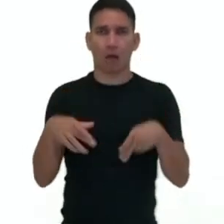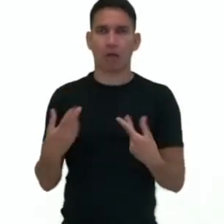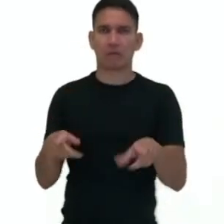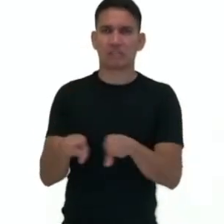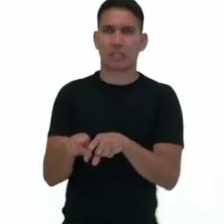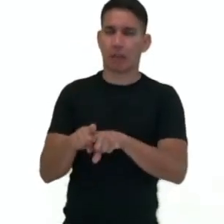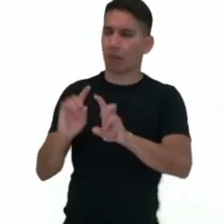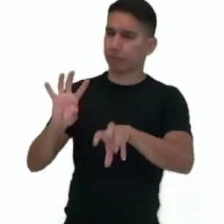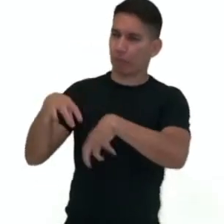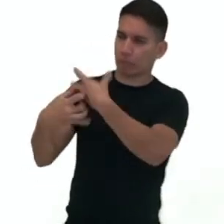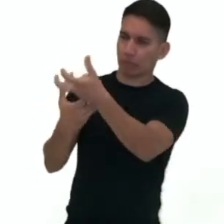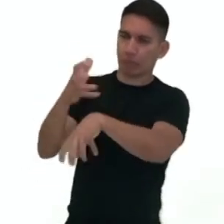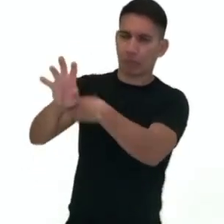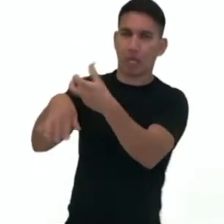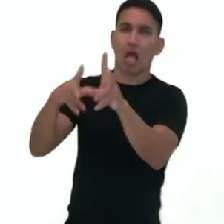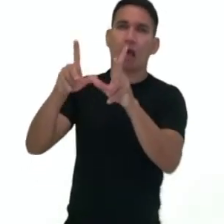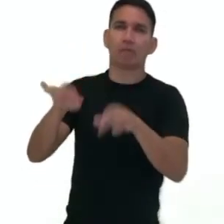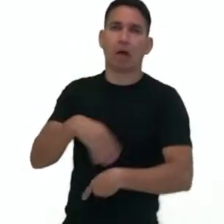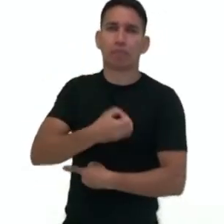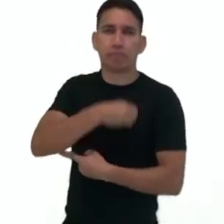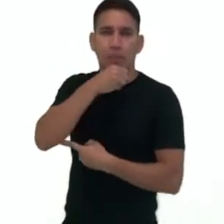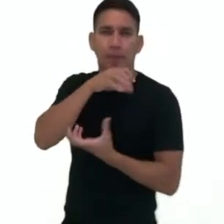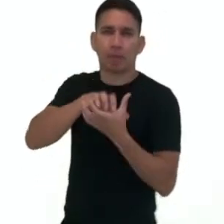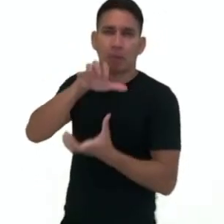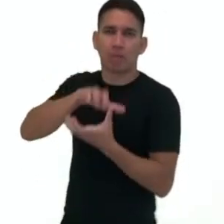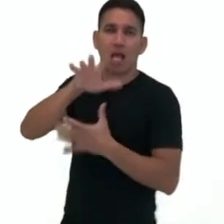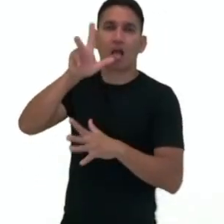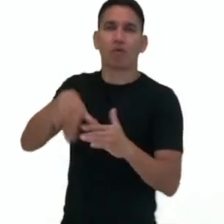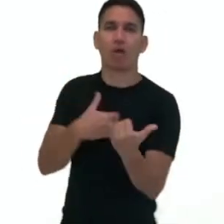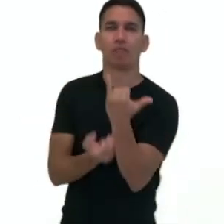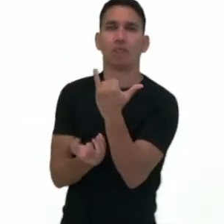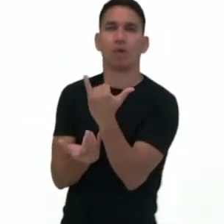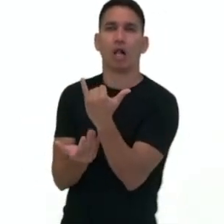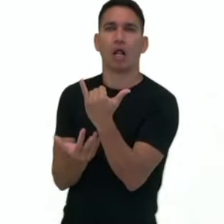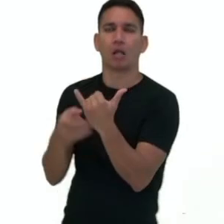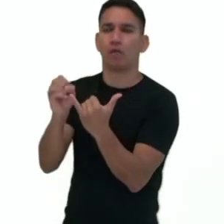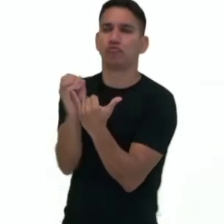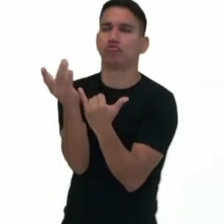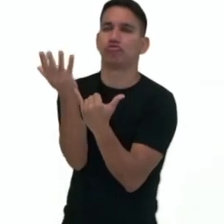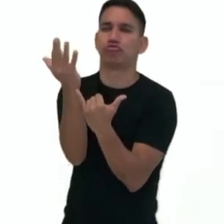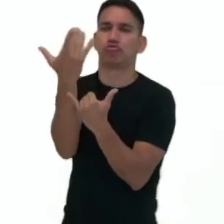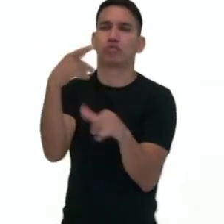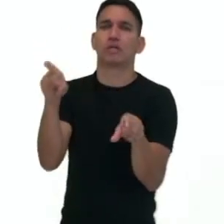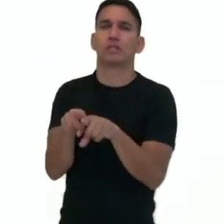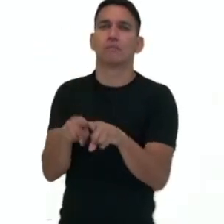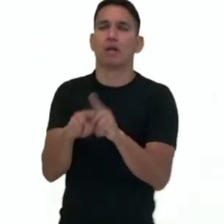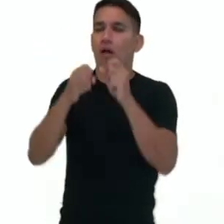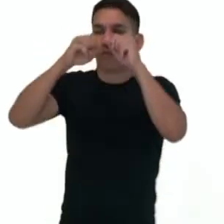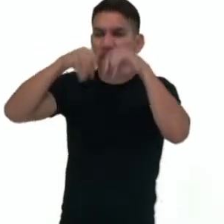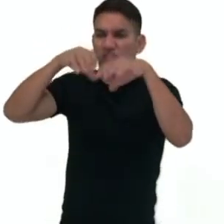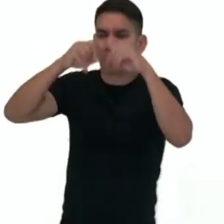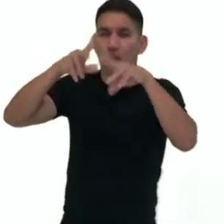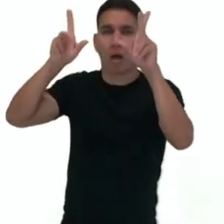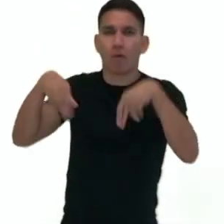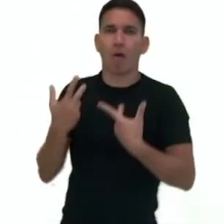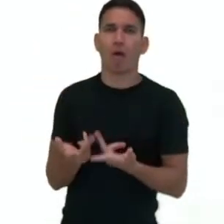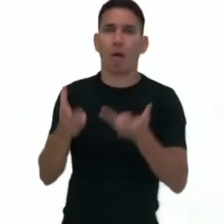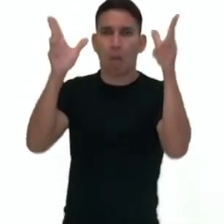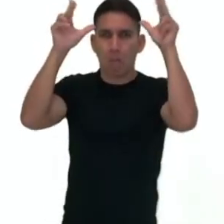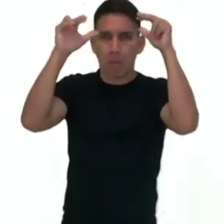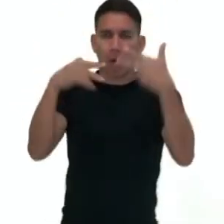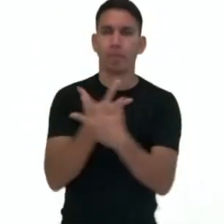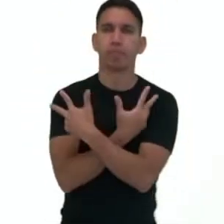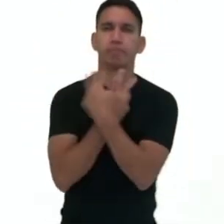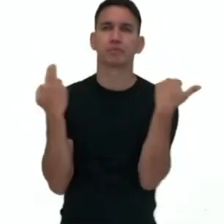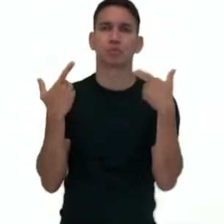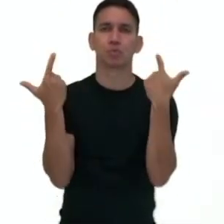nem velha coroca, chiando que nem chaleira derramada e largando fumo pelas ventas como uma mula sem cabeça. Olha